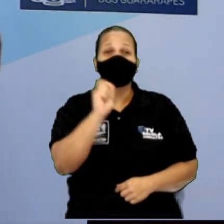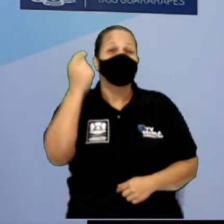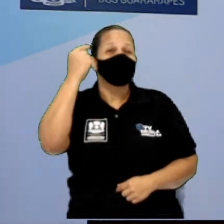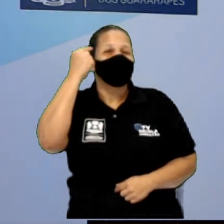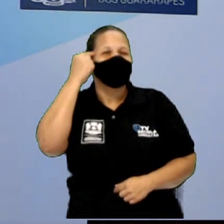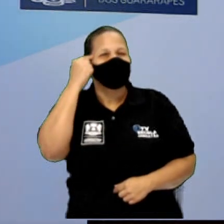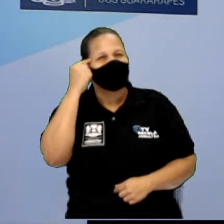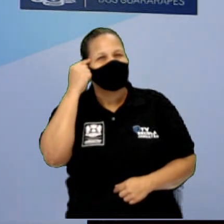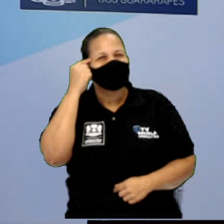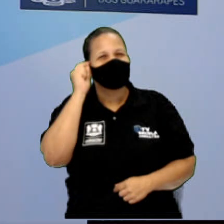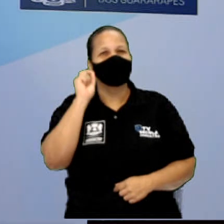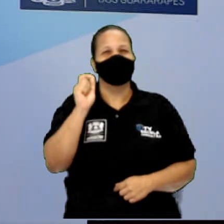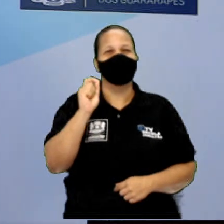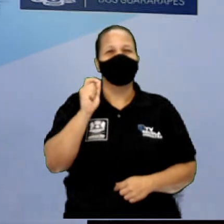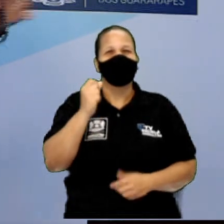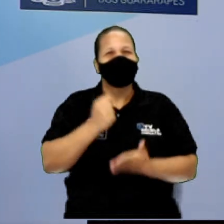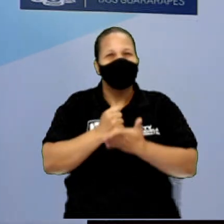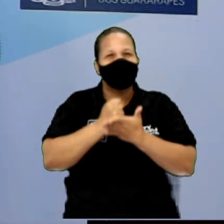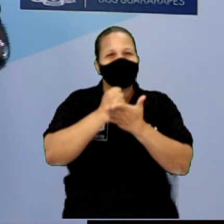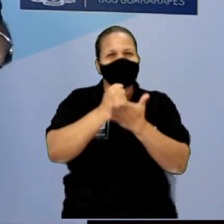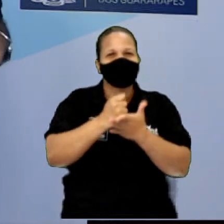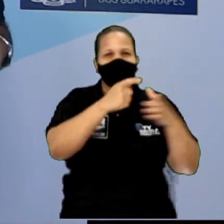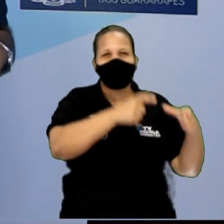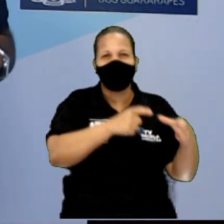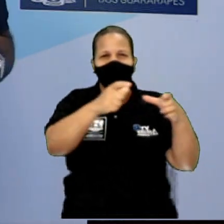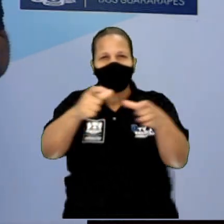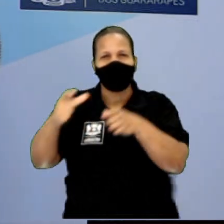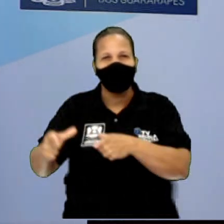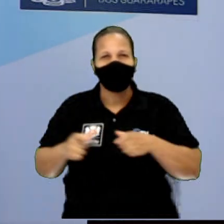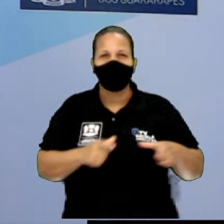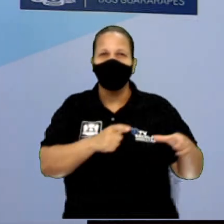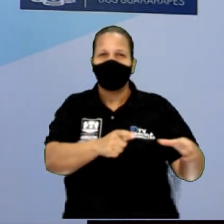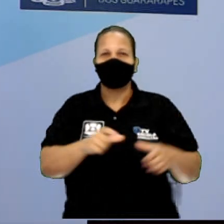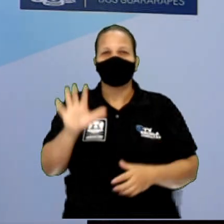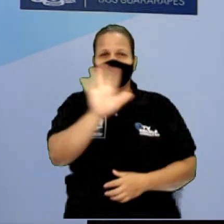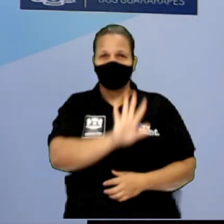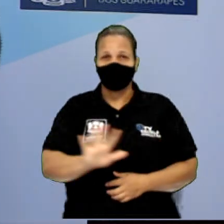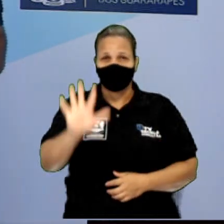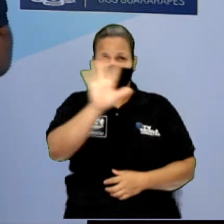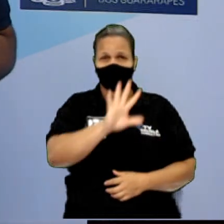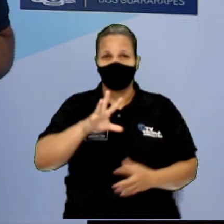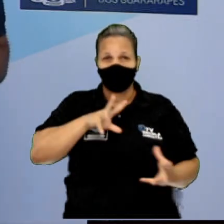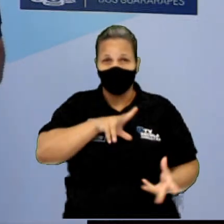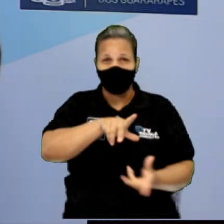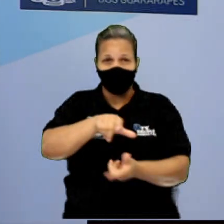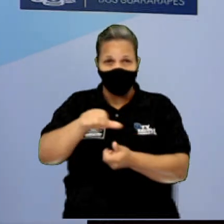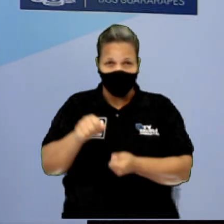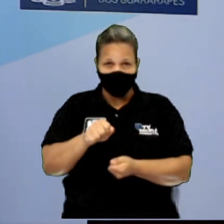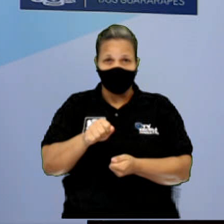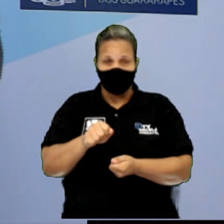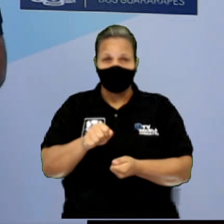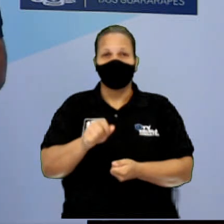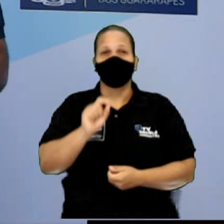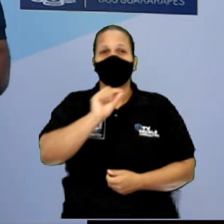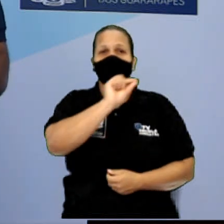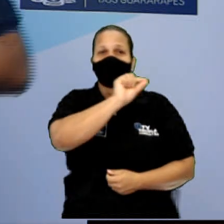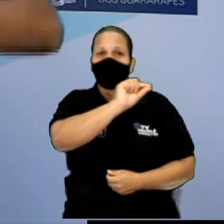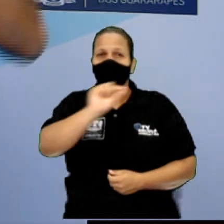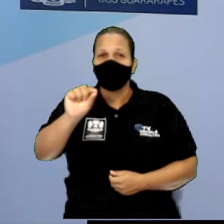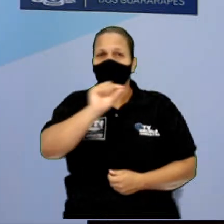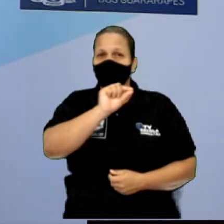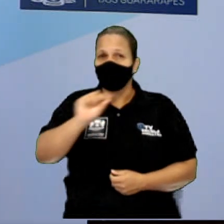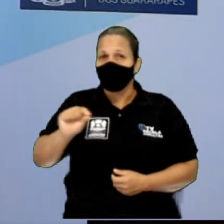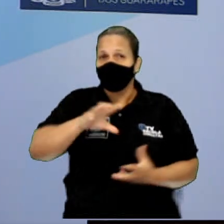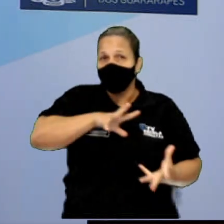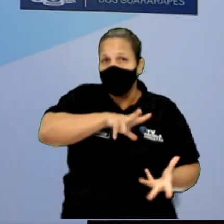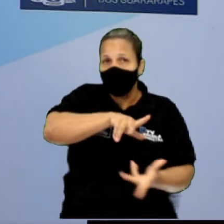poder ajudar a gente a se localizar no espaço. Então, são linhas que cortam a Terra de maneira horizontal. Observe aí na